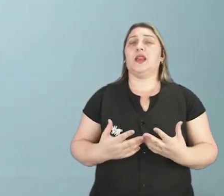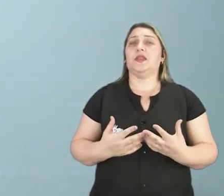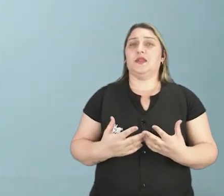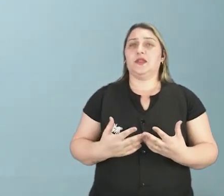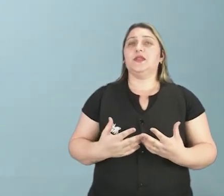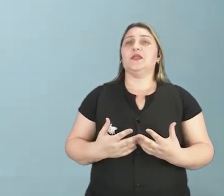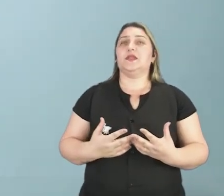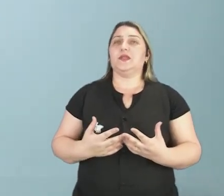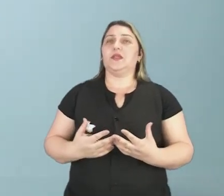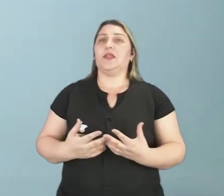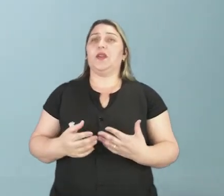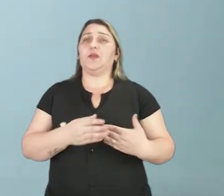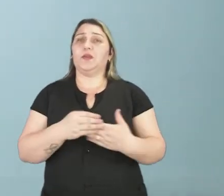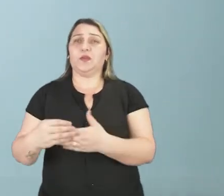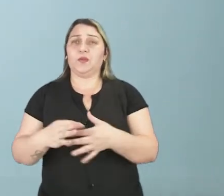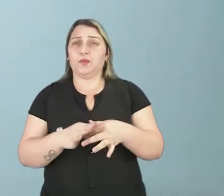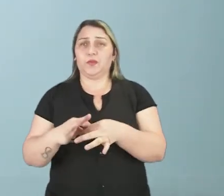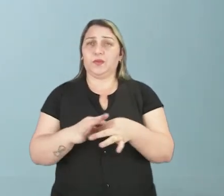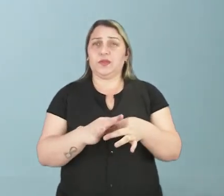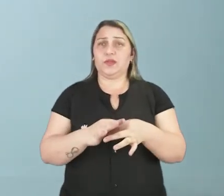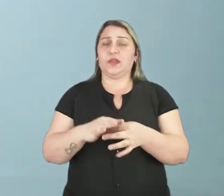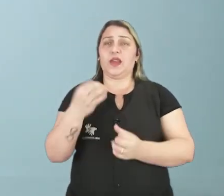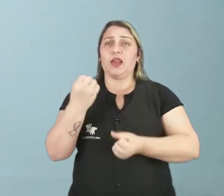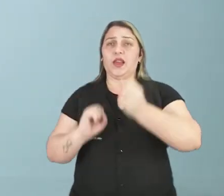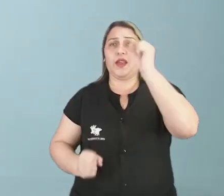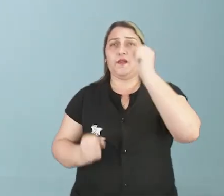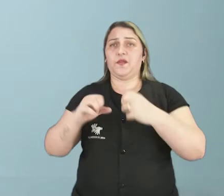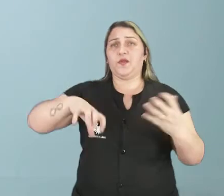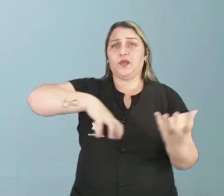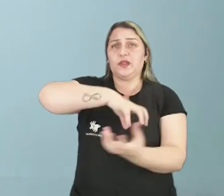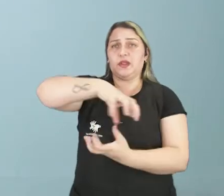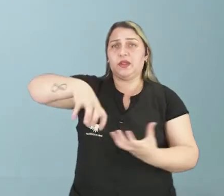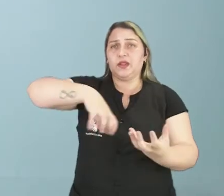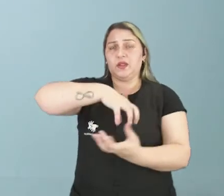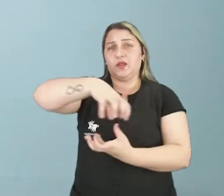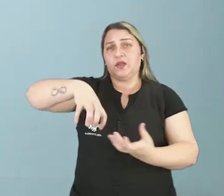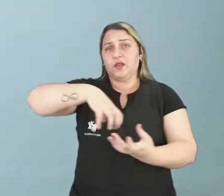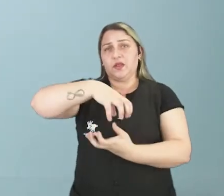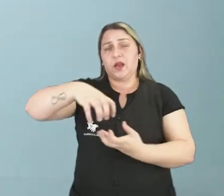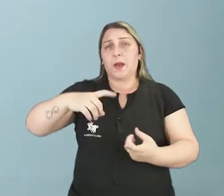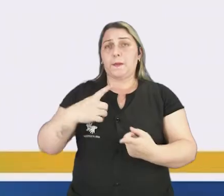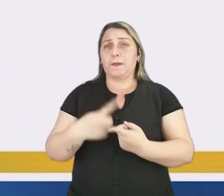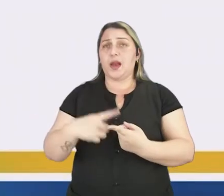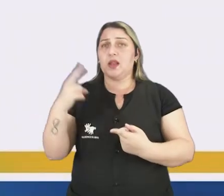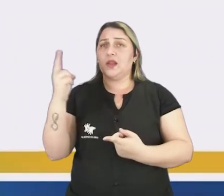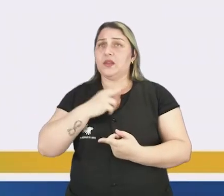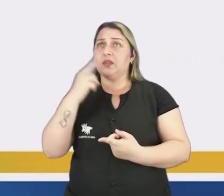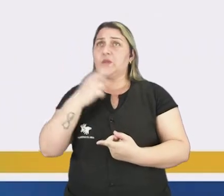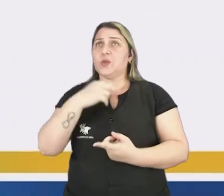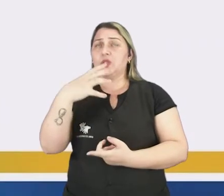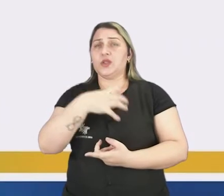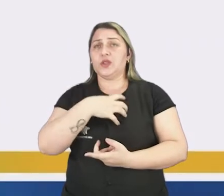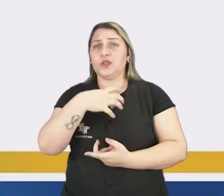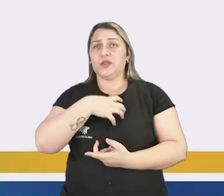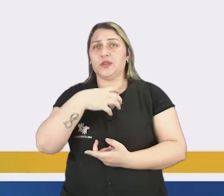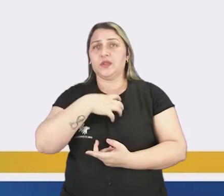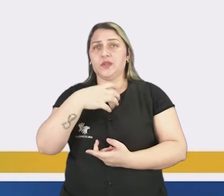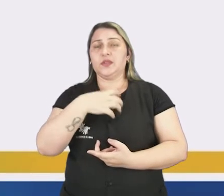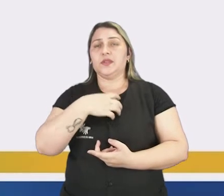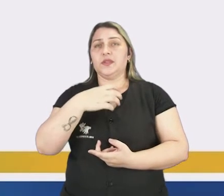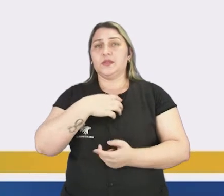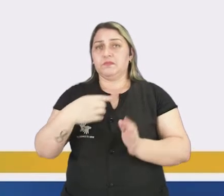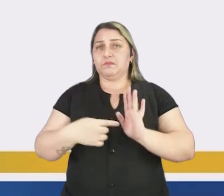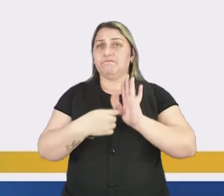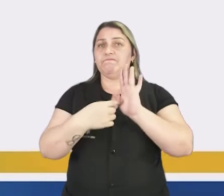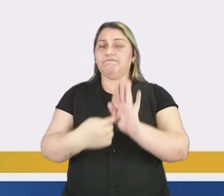raízes, né? Estão vinculadas ao processo da Revolução Industrial, mas foi a emergência do jeito, né, como é